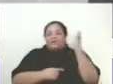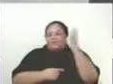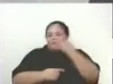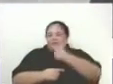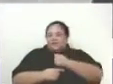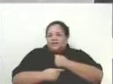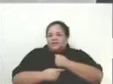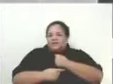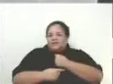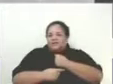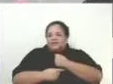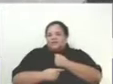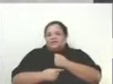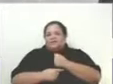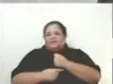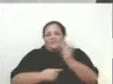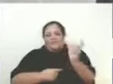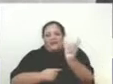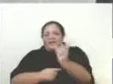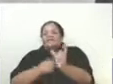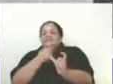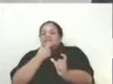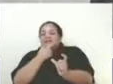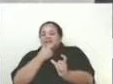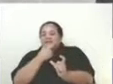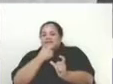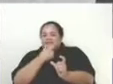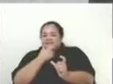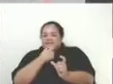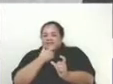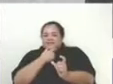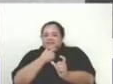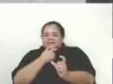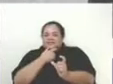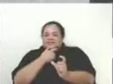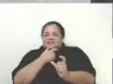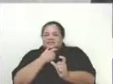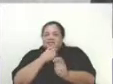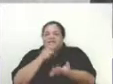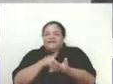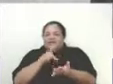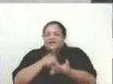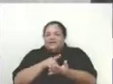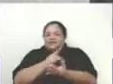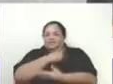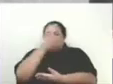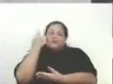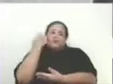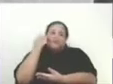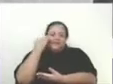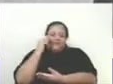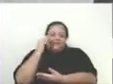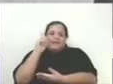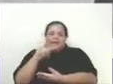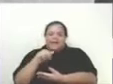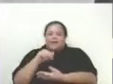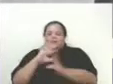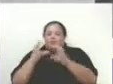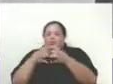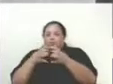vai brasileirar, não tem como. E, na verdade, para as pessoas entenderem, é uma organização de desenvolvimento de biotecnologia